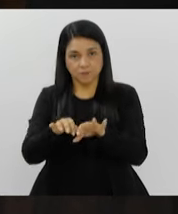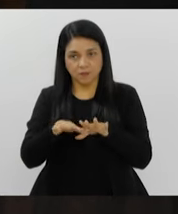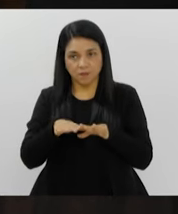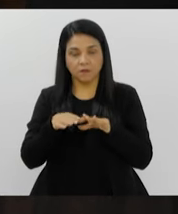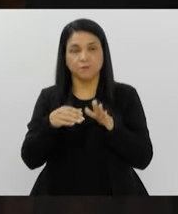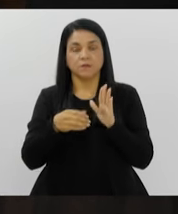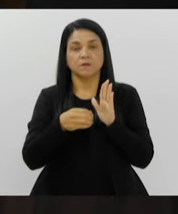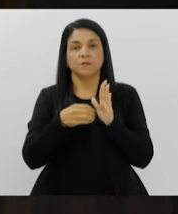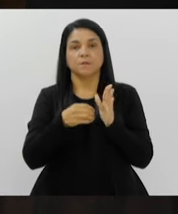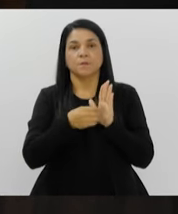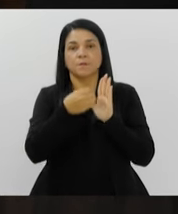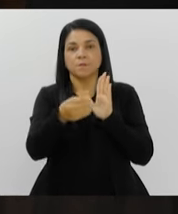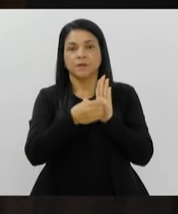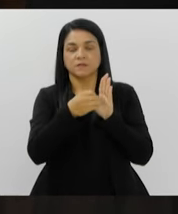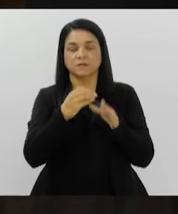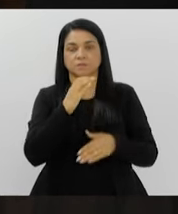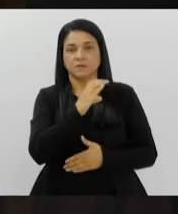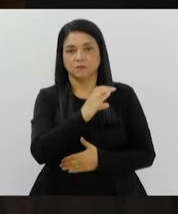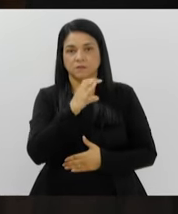Para emitir parecer pela CCJ,